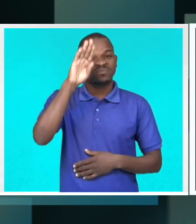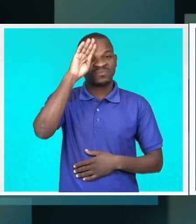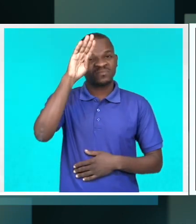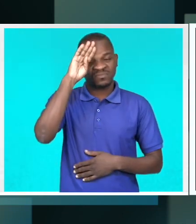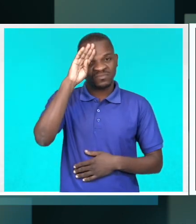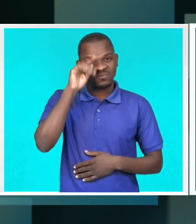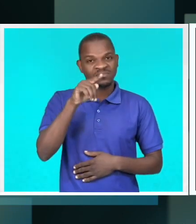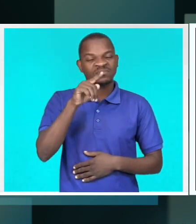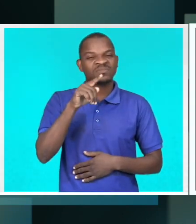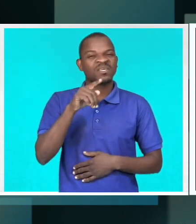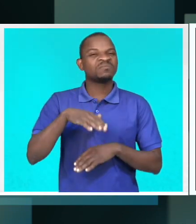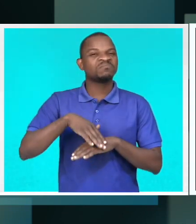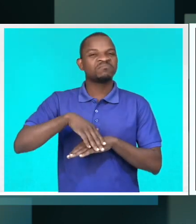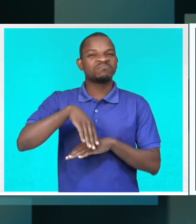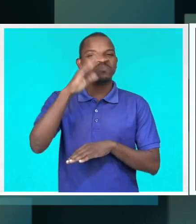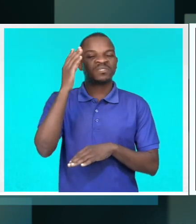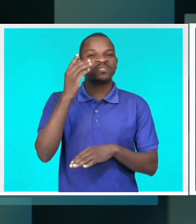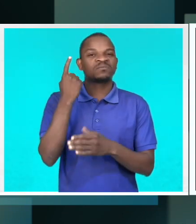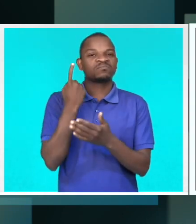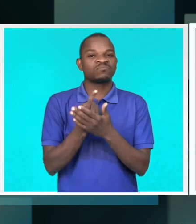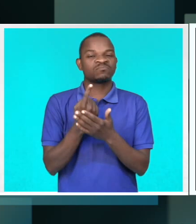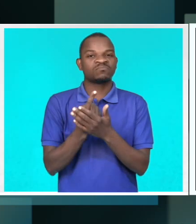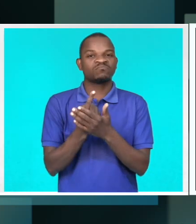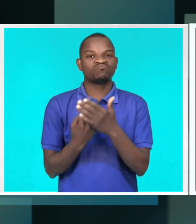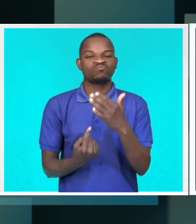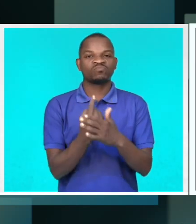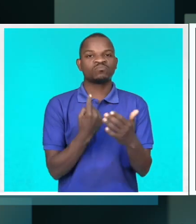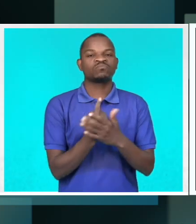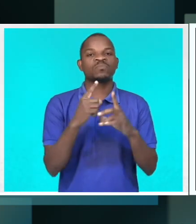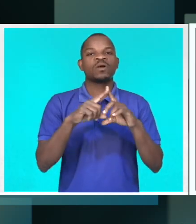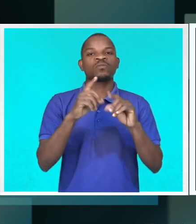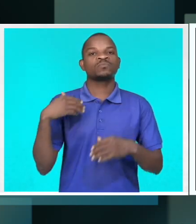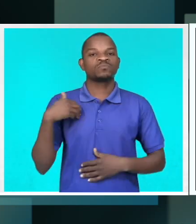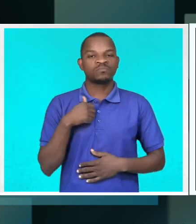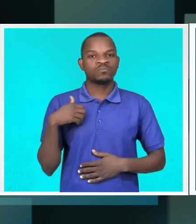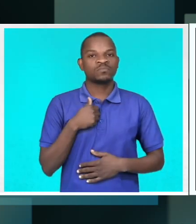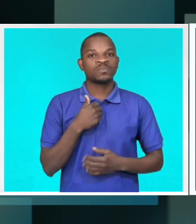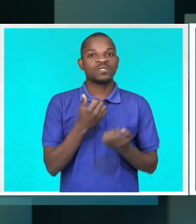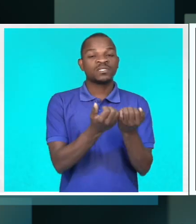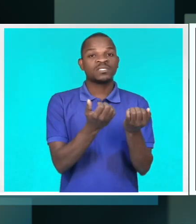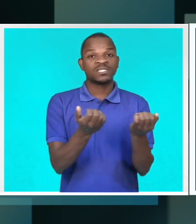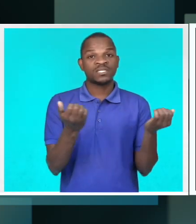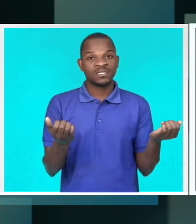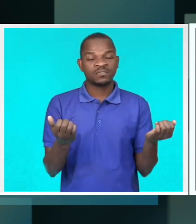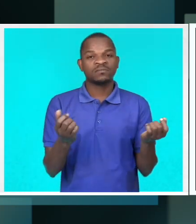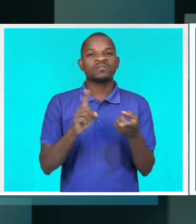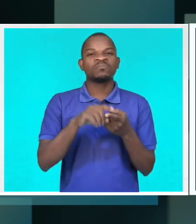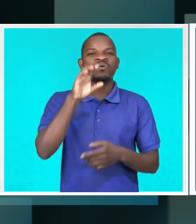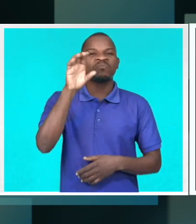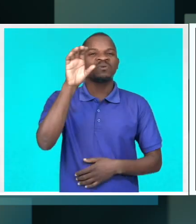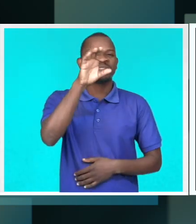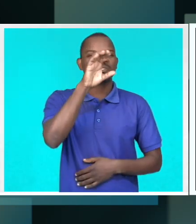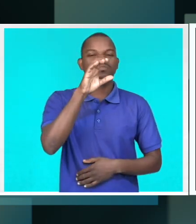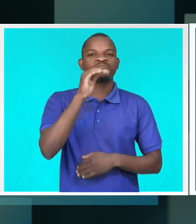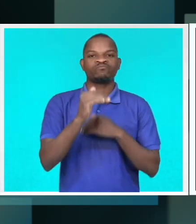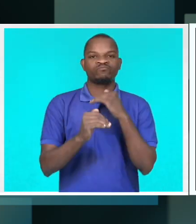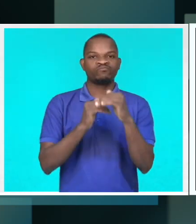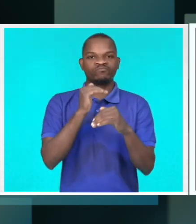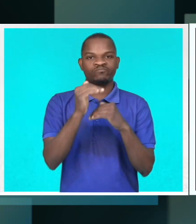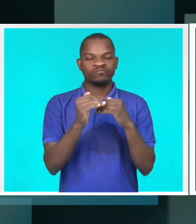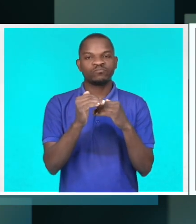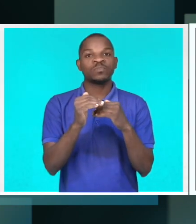Esta doença é uma das principais responsáveis pela mortalidade infantil, sobretudo em países